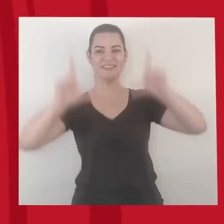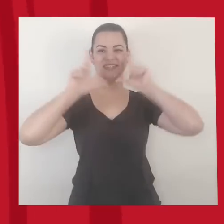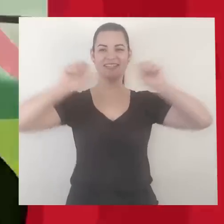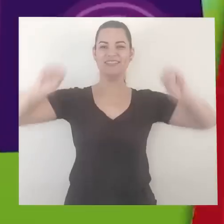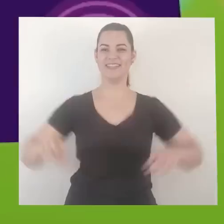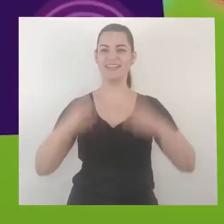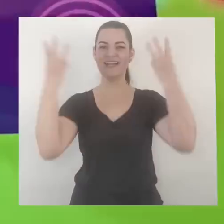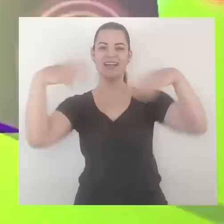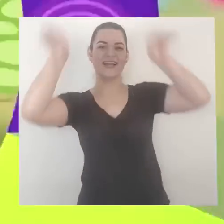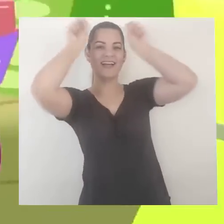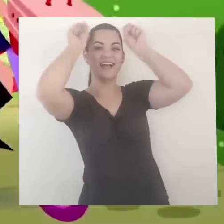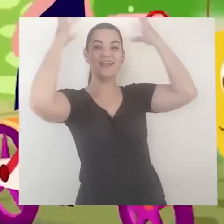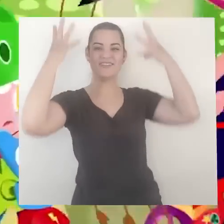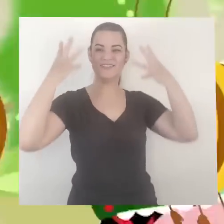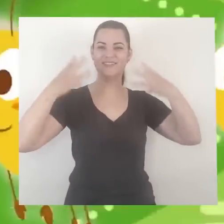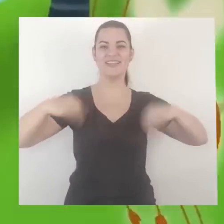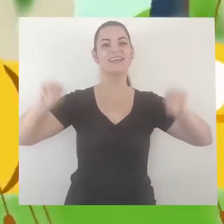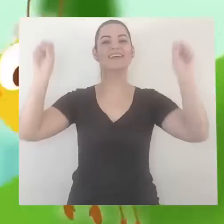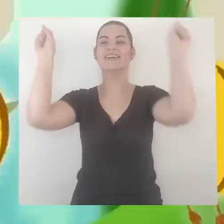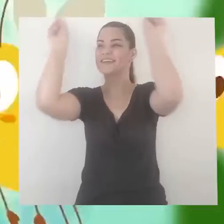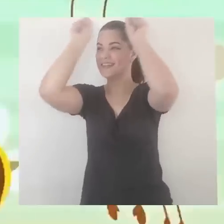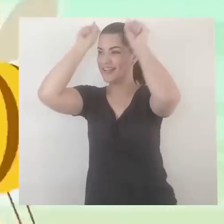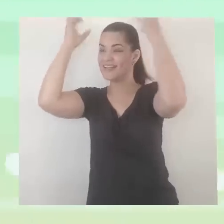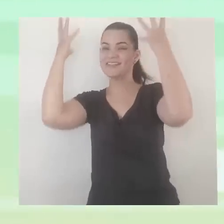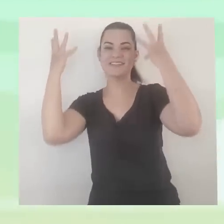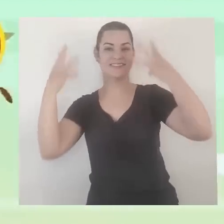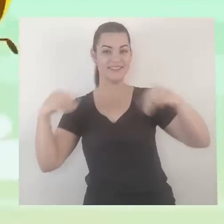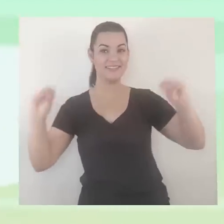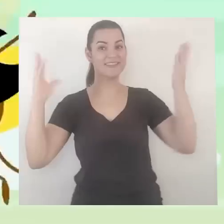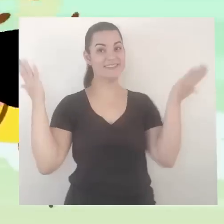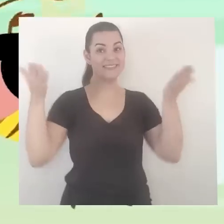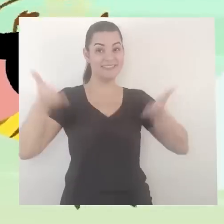Esse é o show da Luna, Luna,